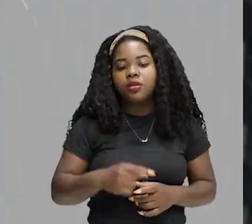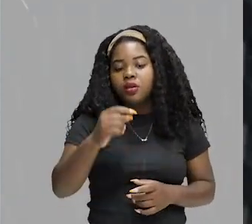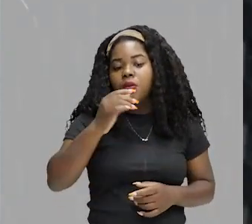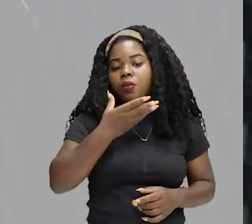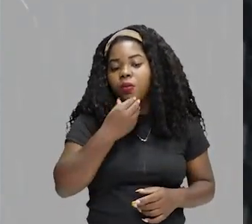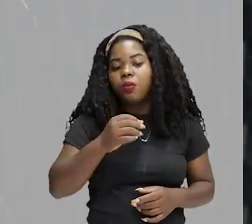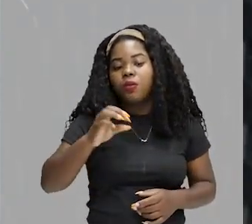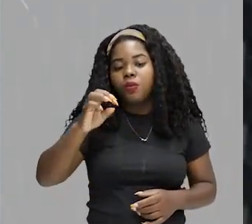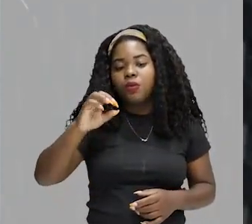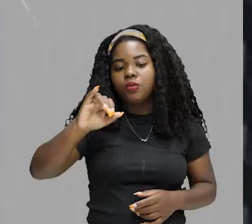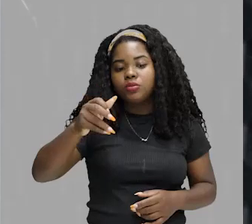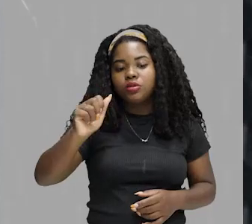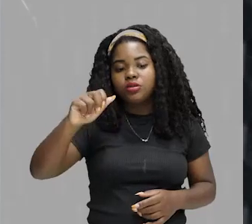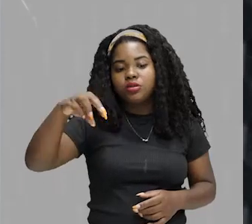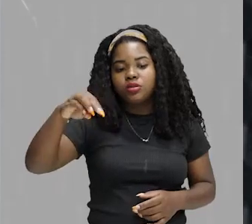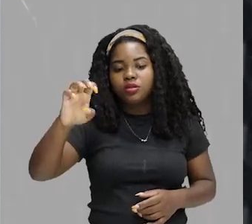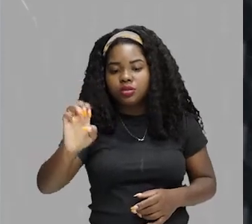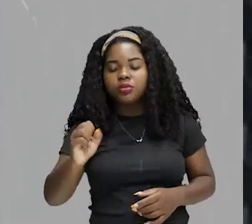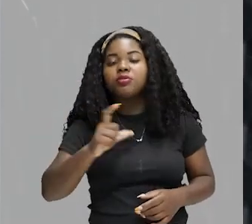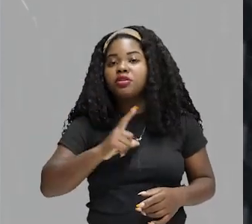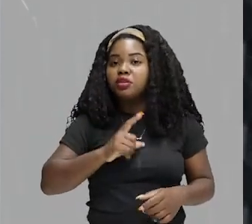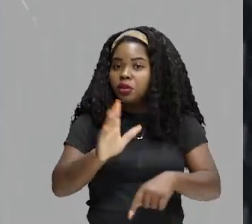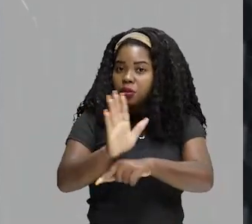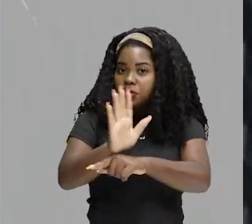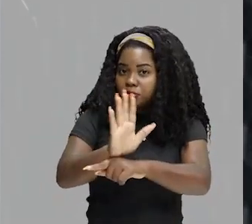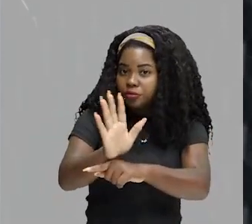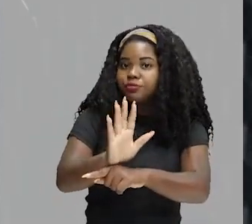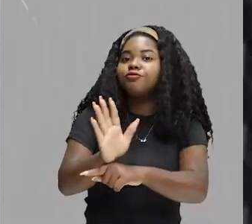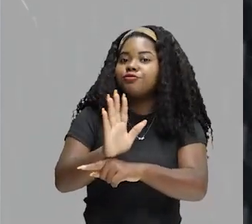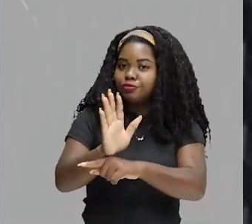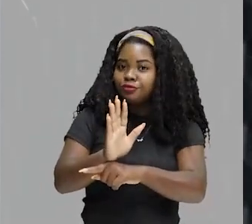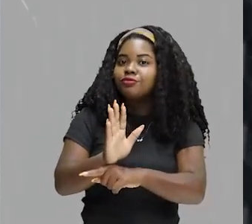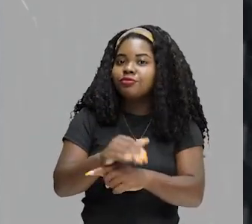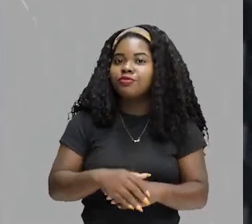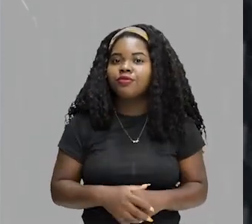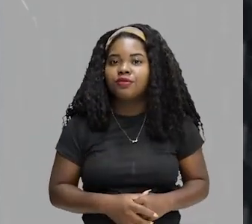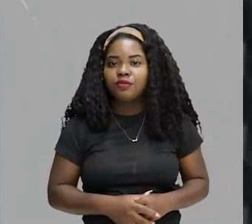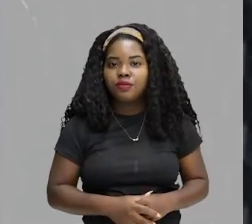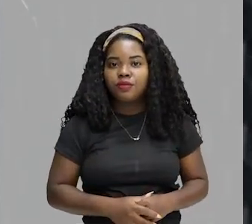atualmente está participando de um filme aí. Lançou um filme Space Jam 2.